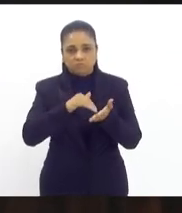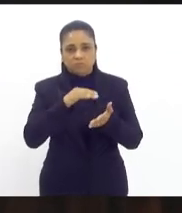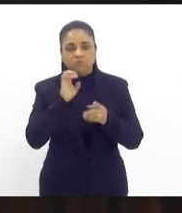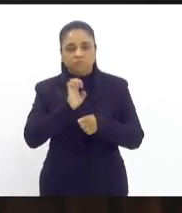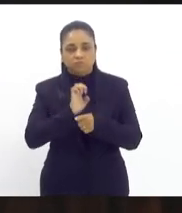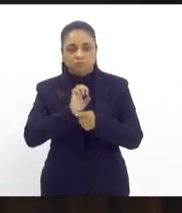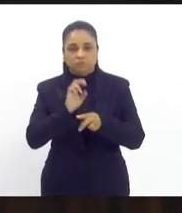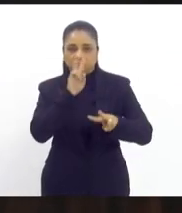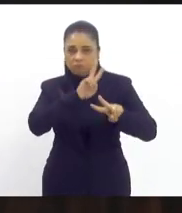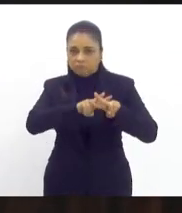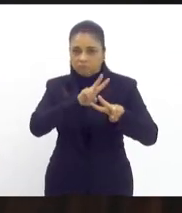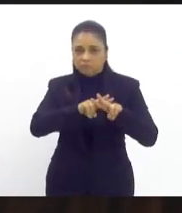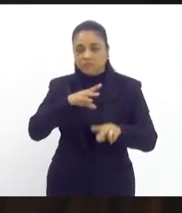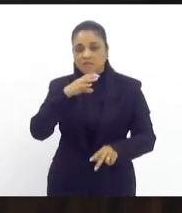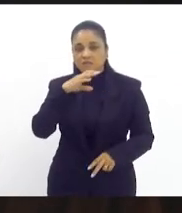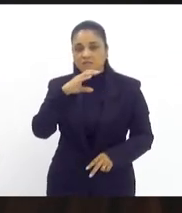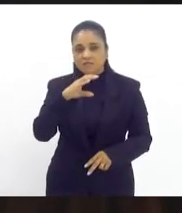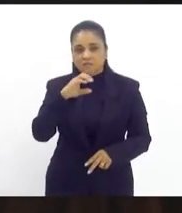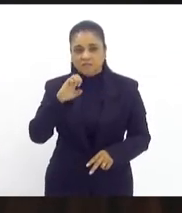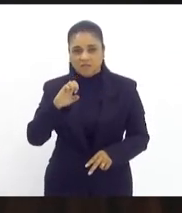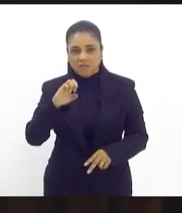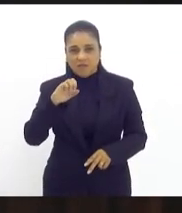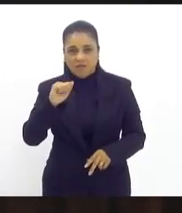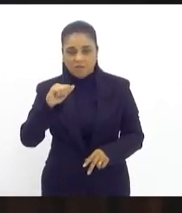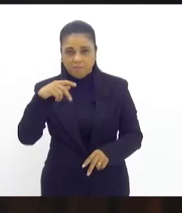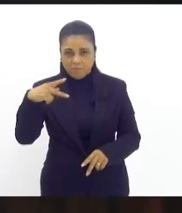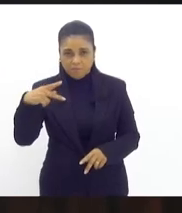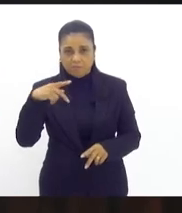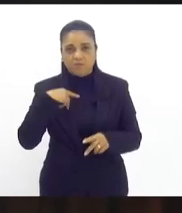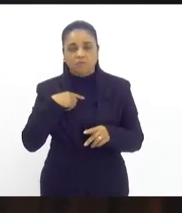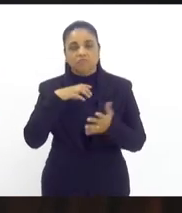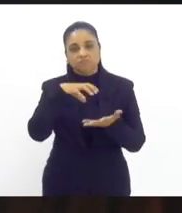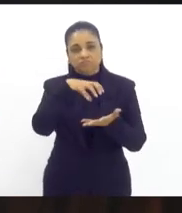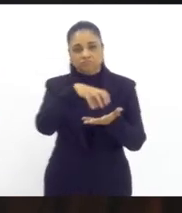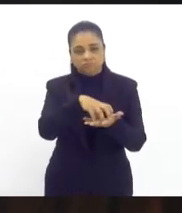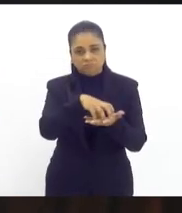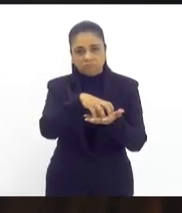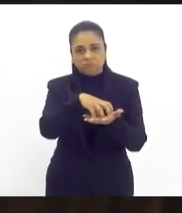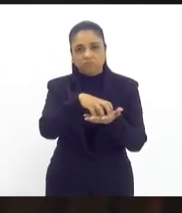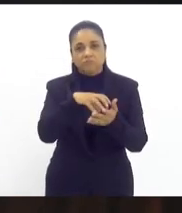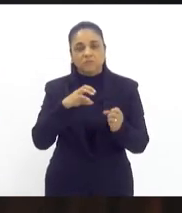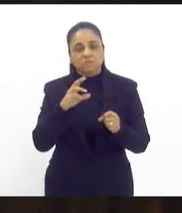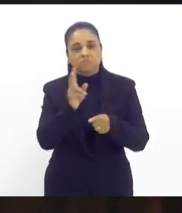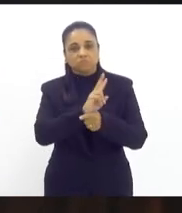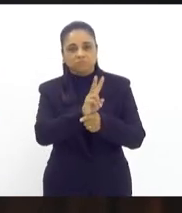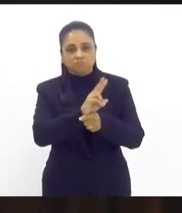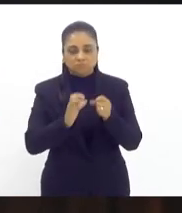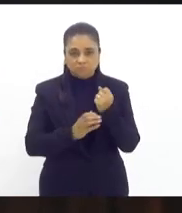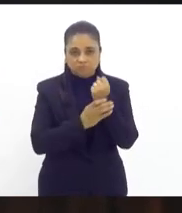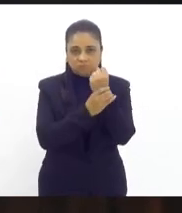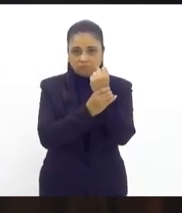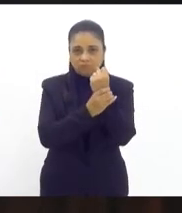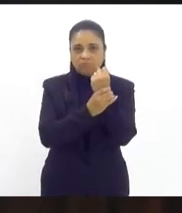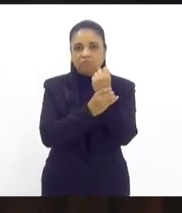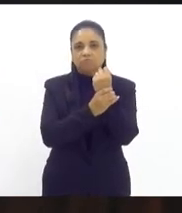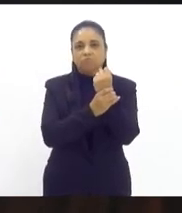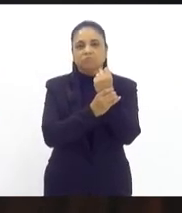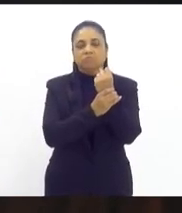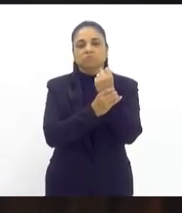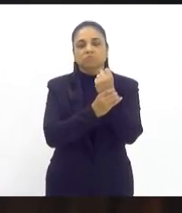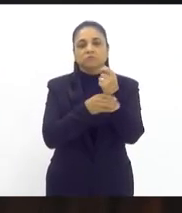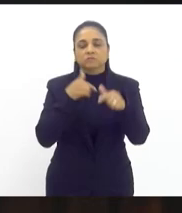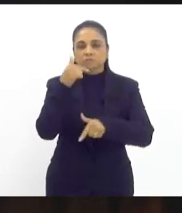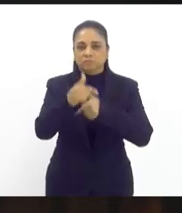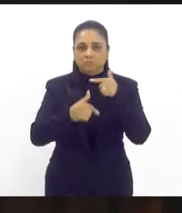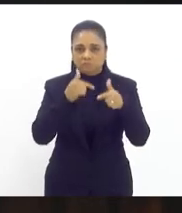penitenciário CEAP no expostos remanescentes do programa segurança presente por meio do regime adicional de serviço